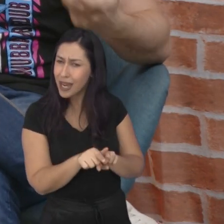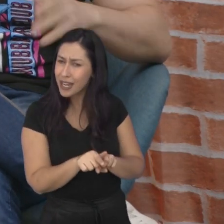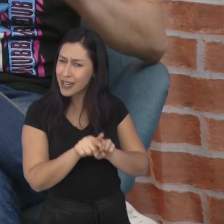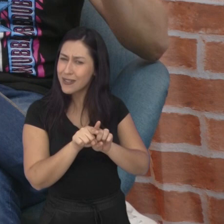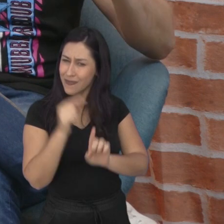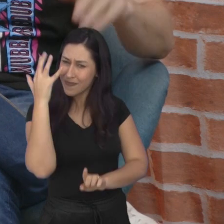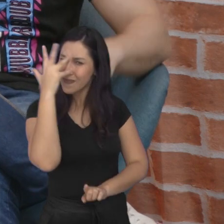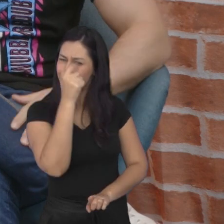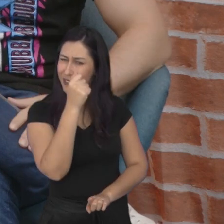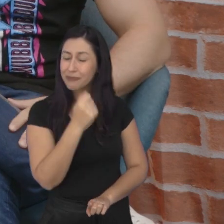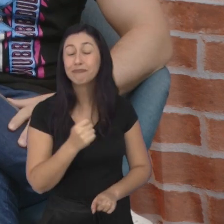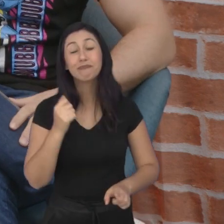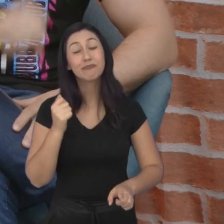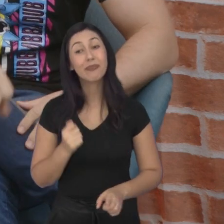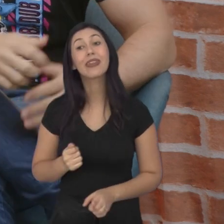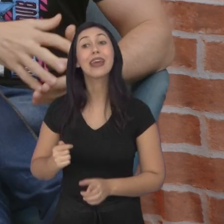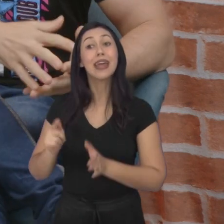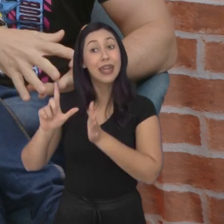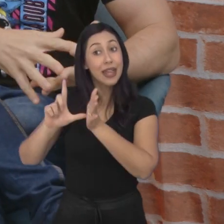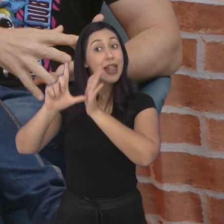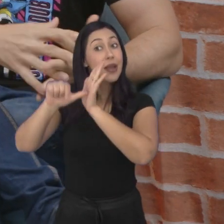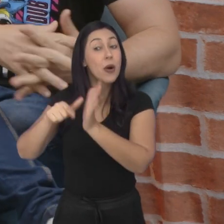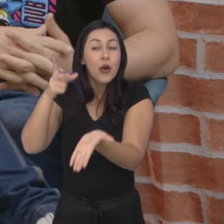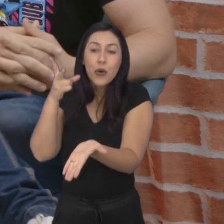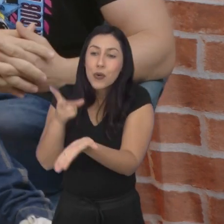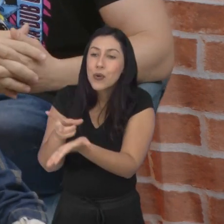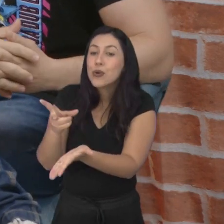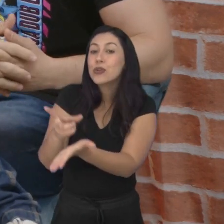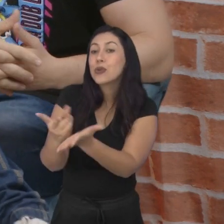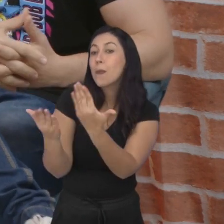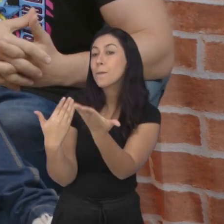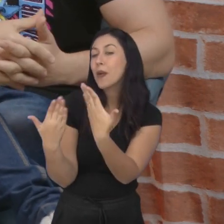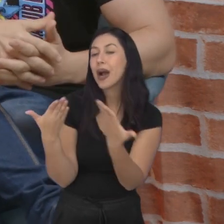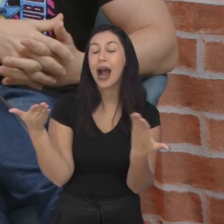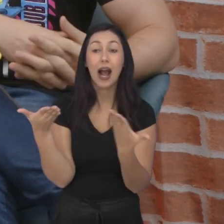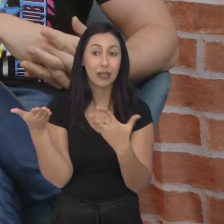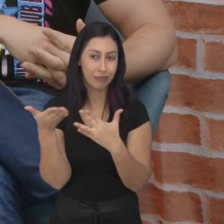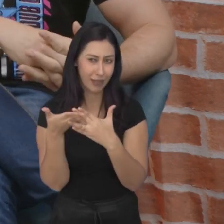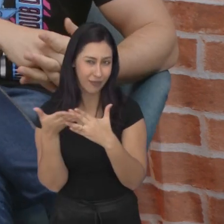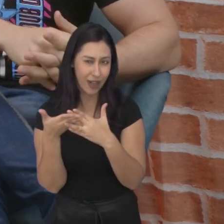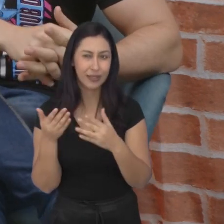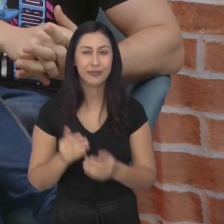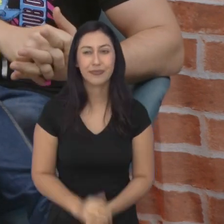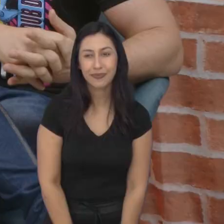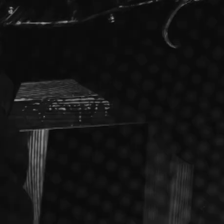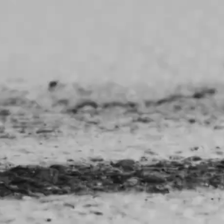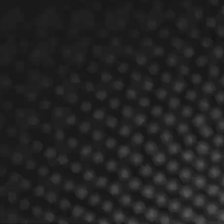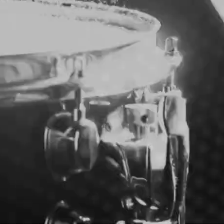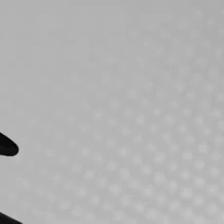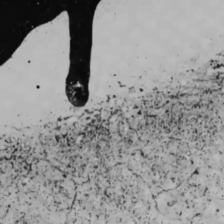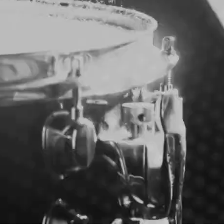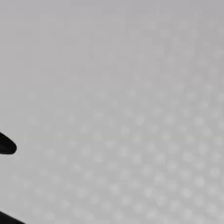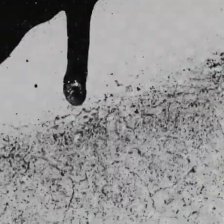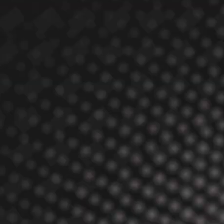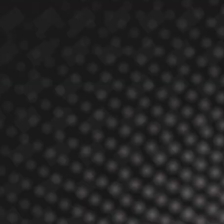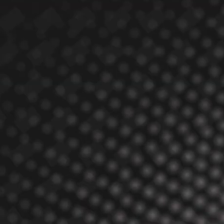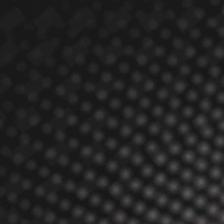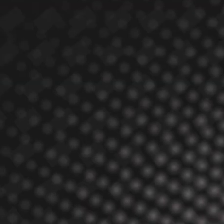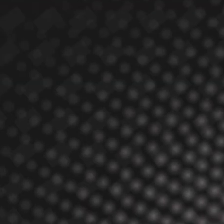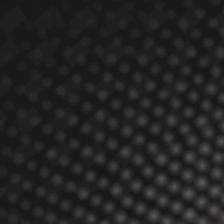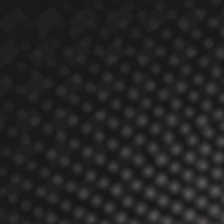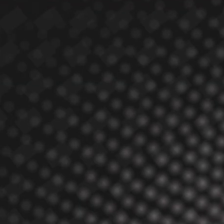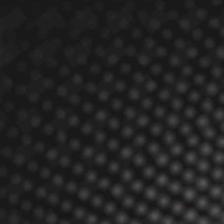na introspecção, enfim. Gente, a gente vai continuar esse papo daqui a pouquinho, mas agora a gente vai pro intervalo. Até já.